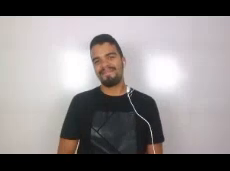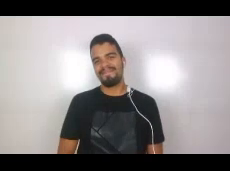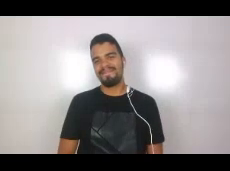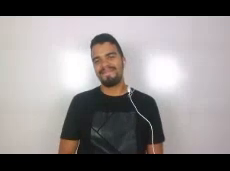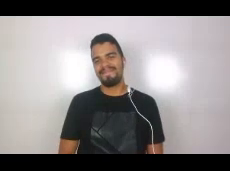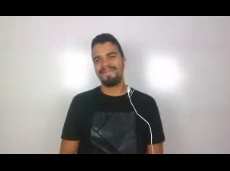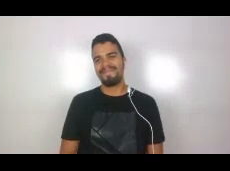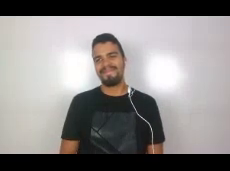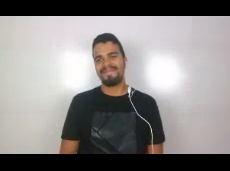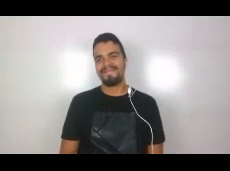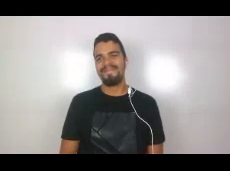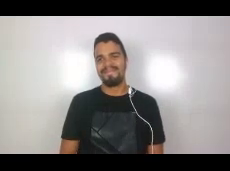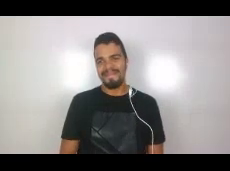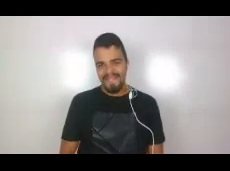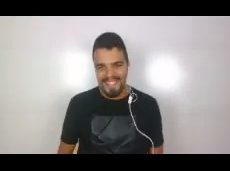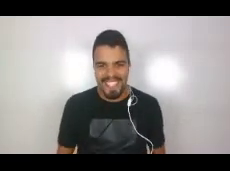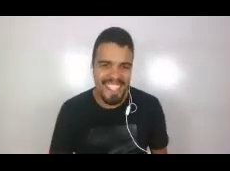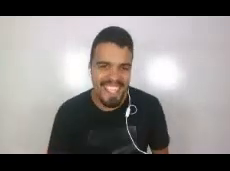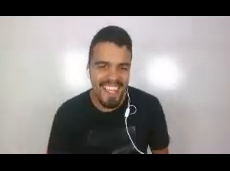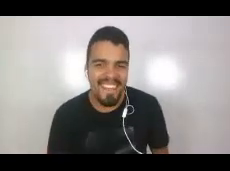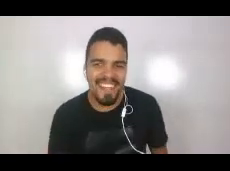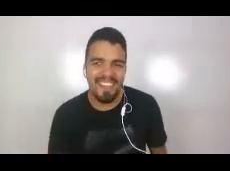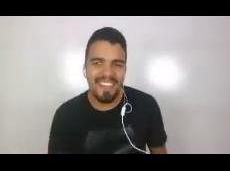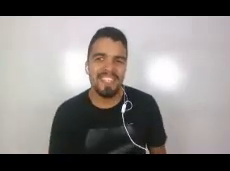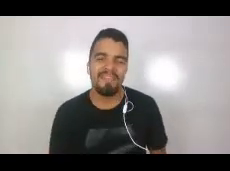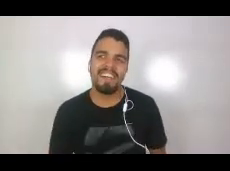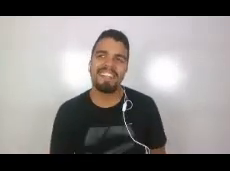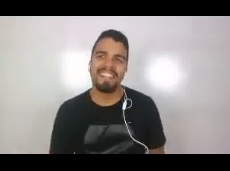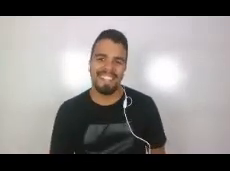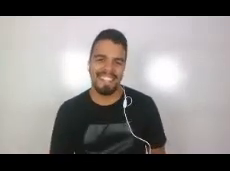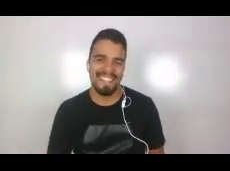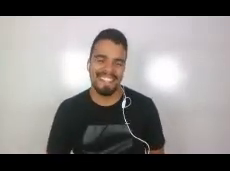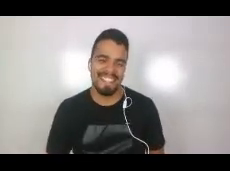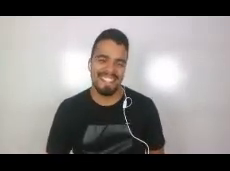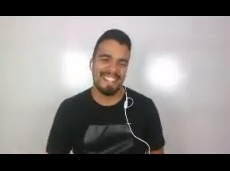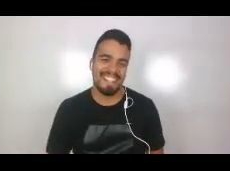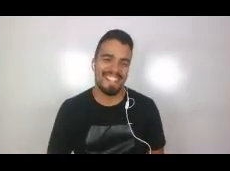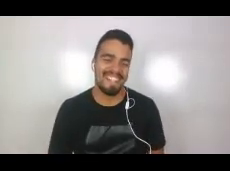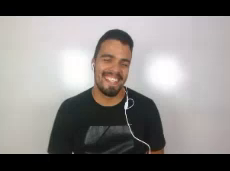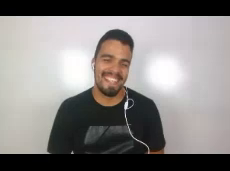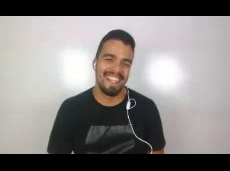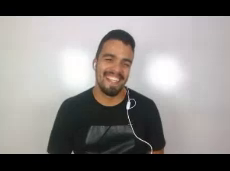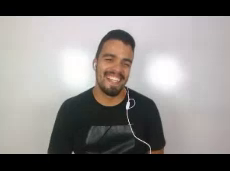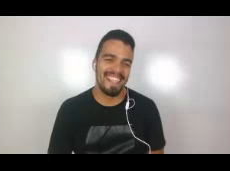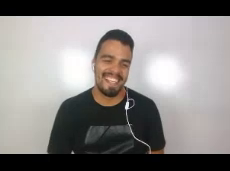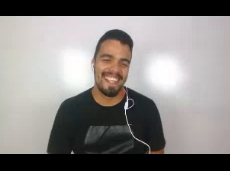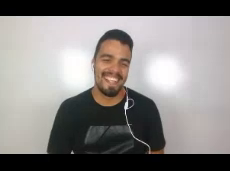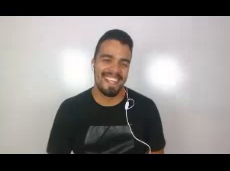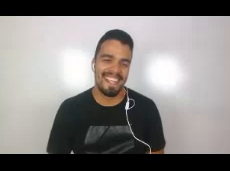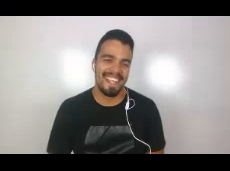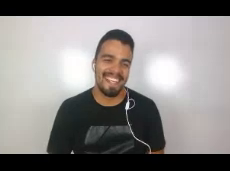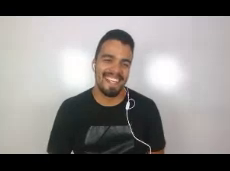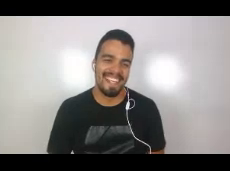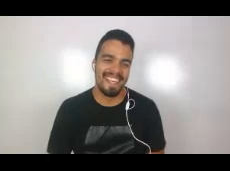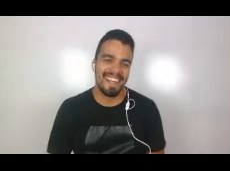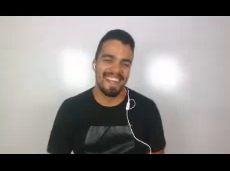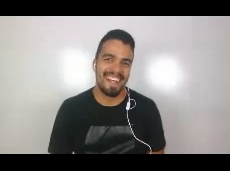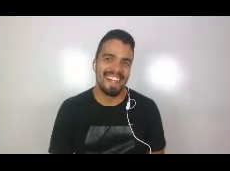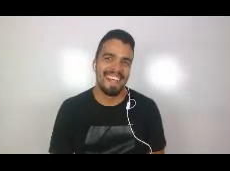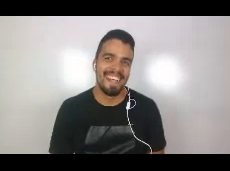Né? Como que você Ah, faria? Botava as duas mãos, como se